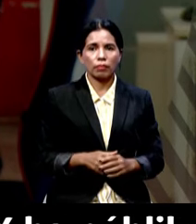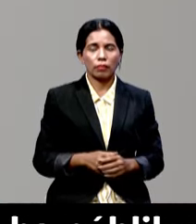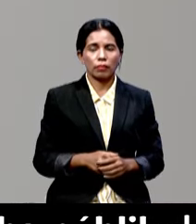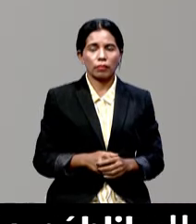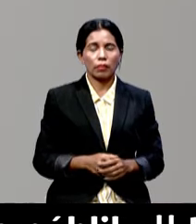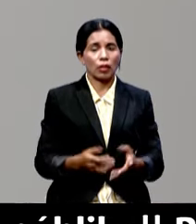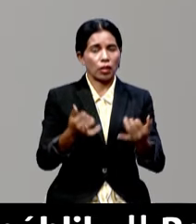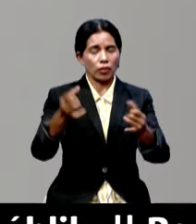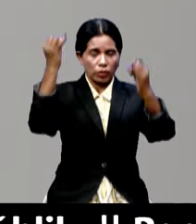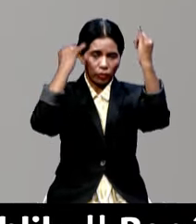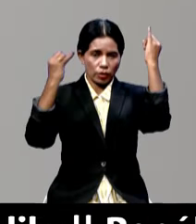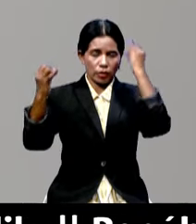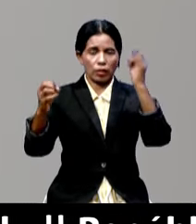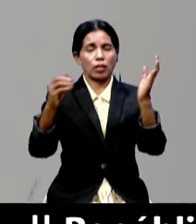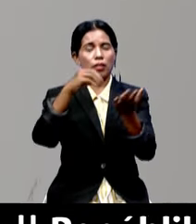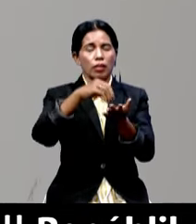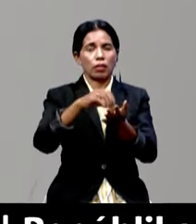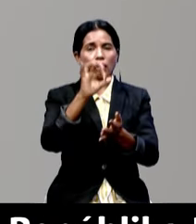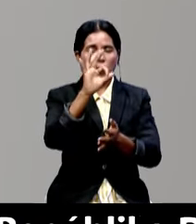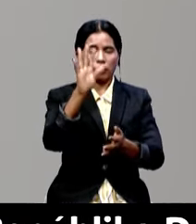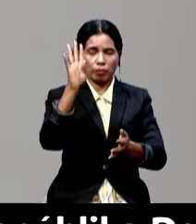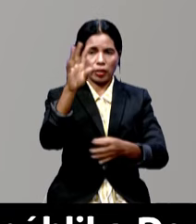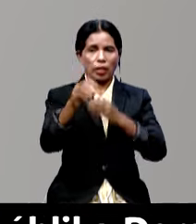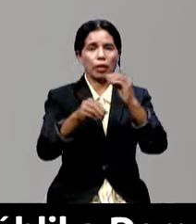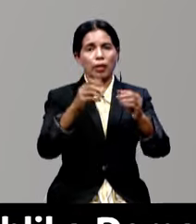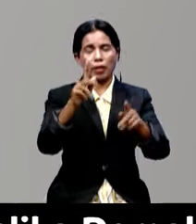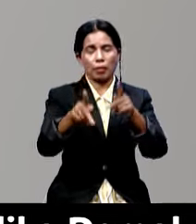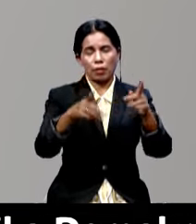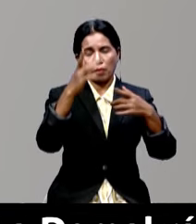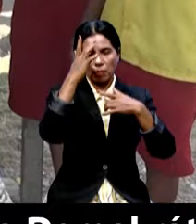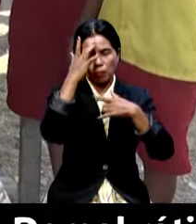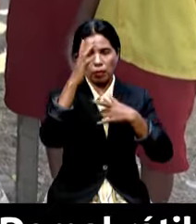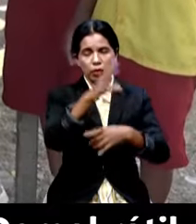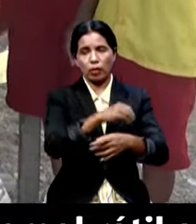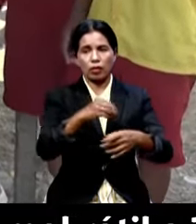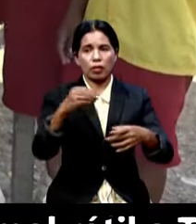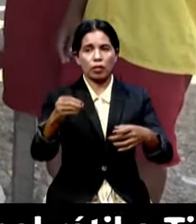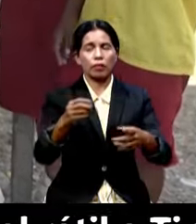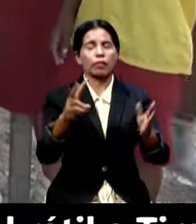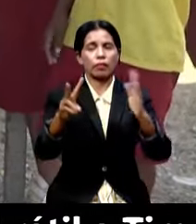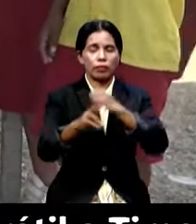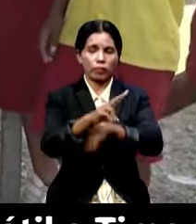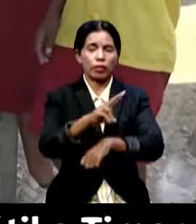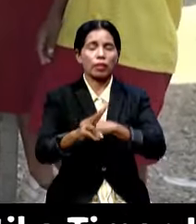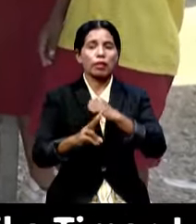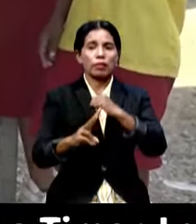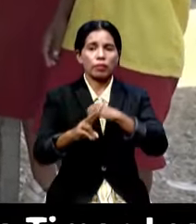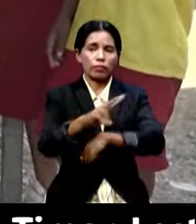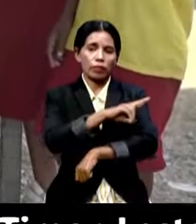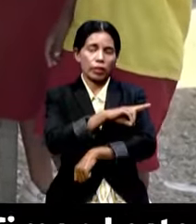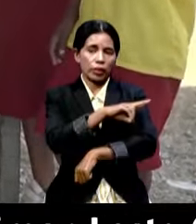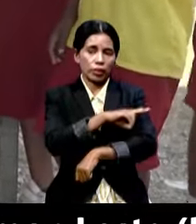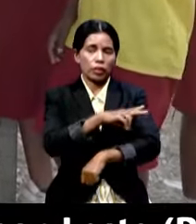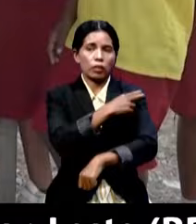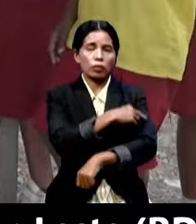Da dá uma informação na espalha e a mídia social catac paciente balão nebe consulta saúde no vacina e a posto saúde hera se mai